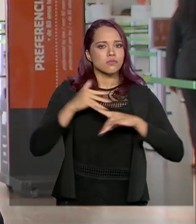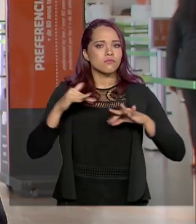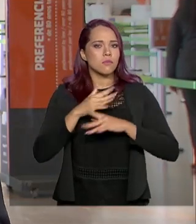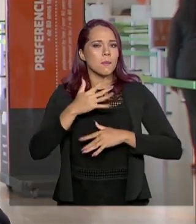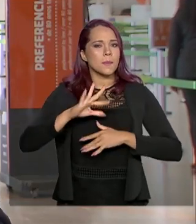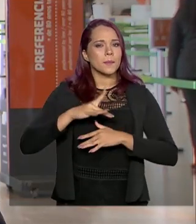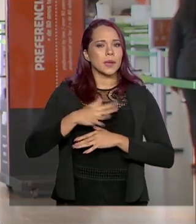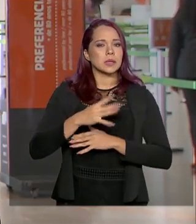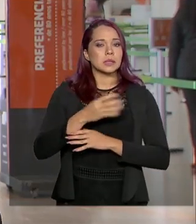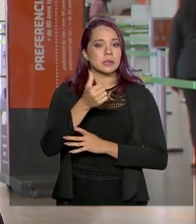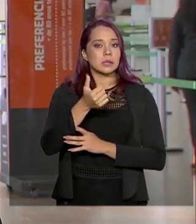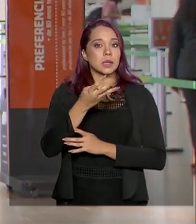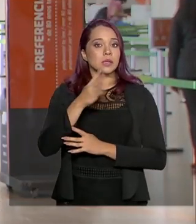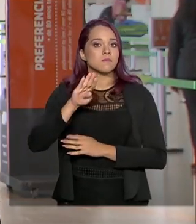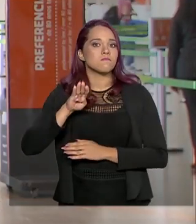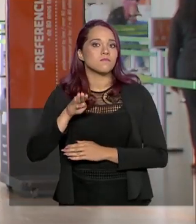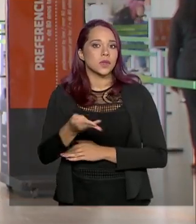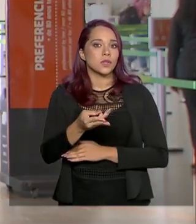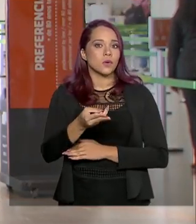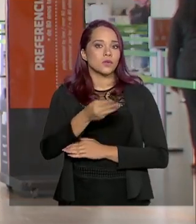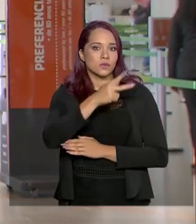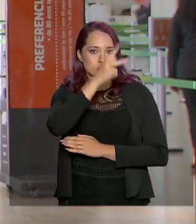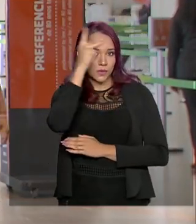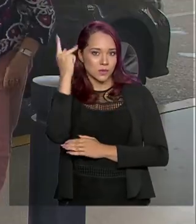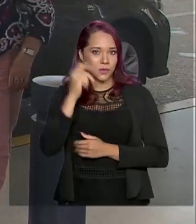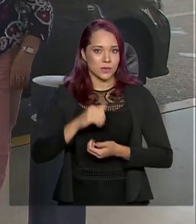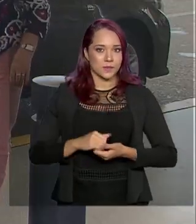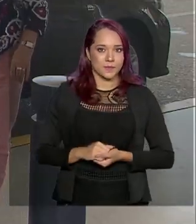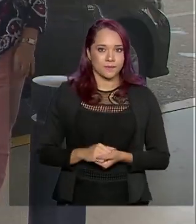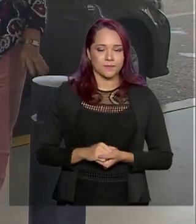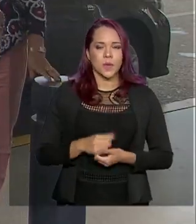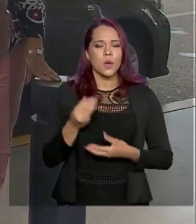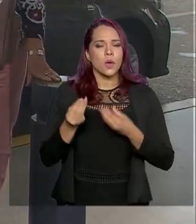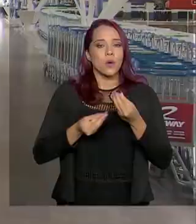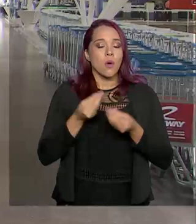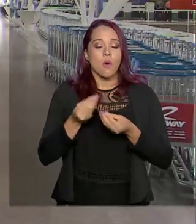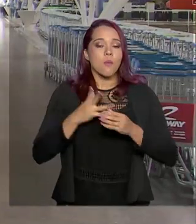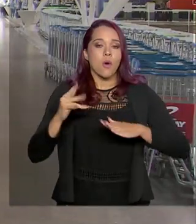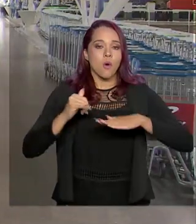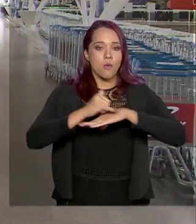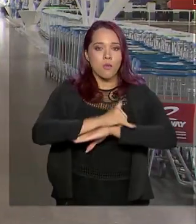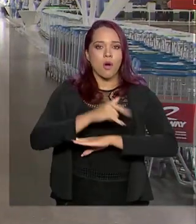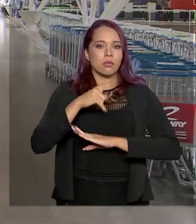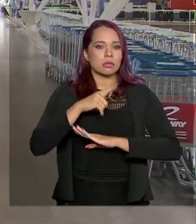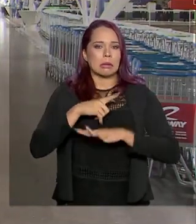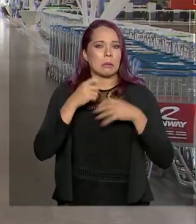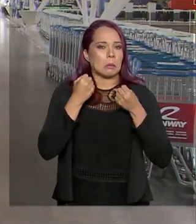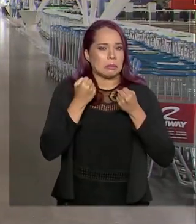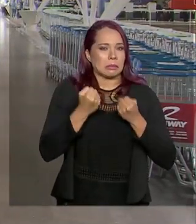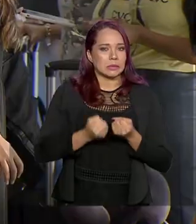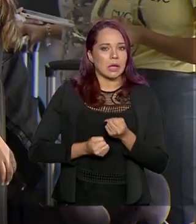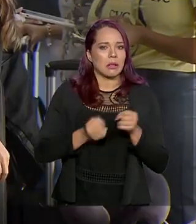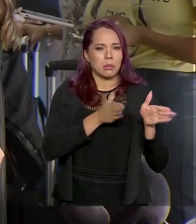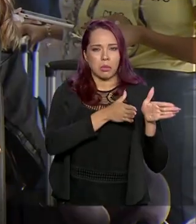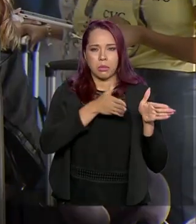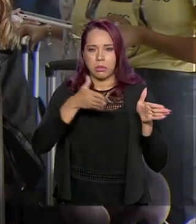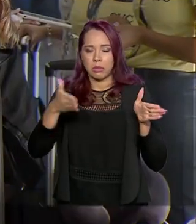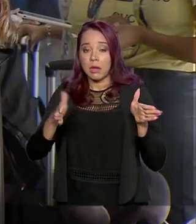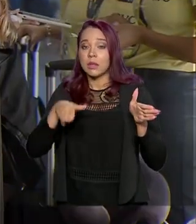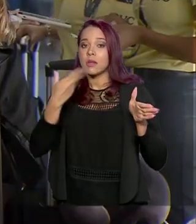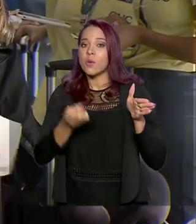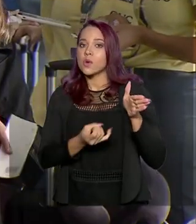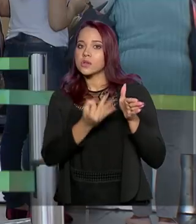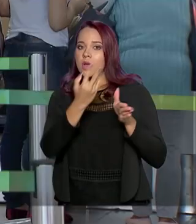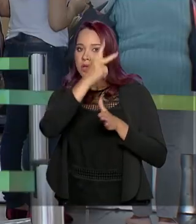é de mais de 13 milhões de passageiros. Como os aeroportos têm sobrecarga nesse período, tanto pelo